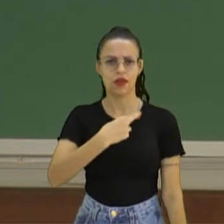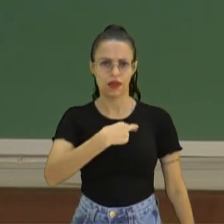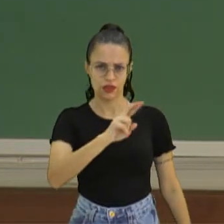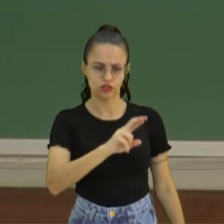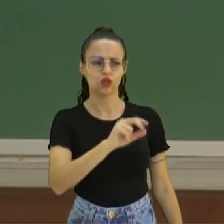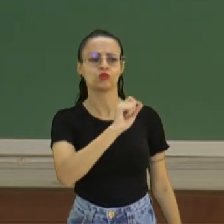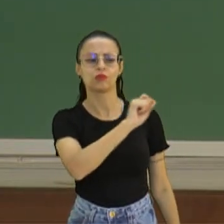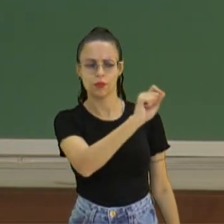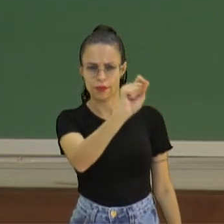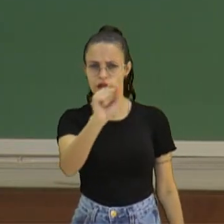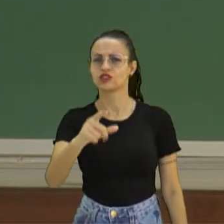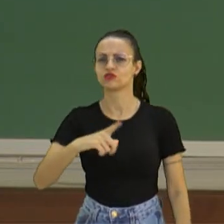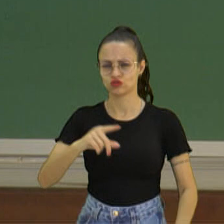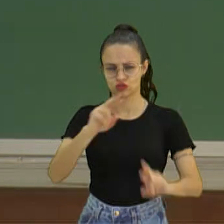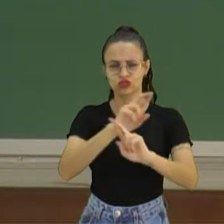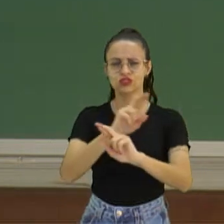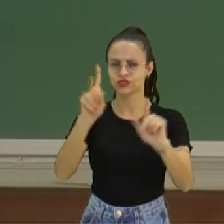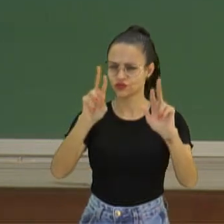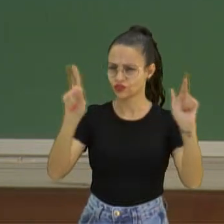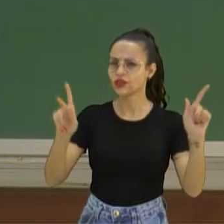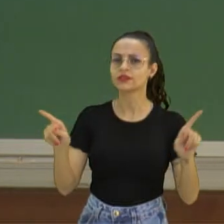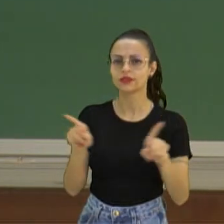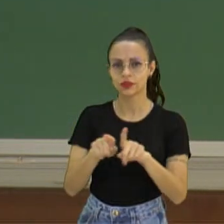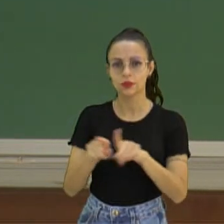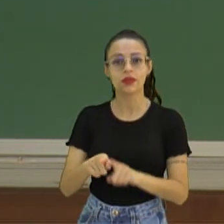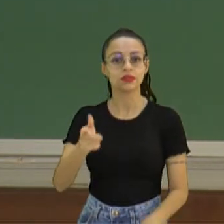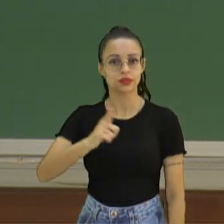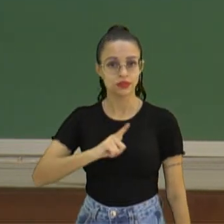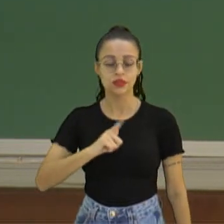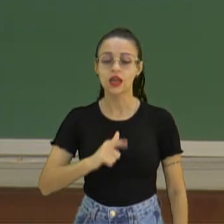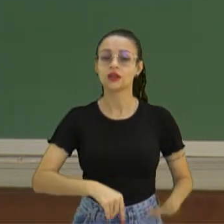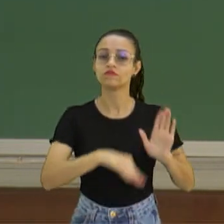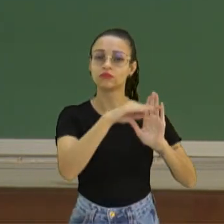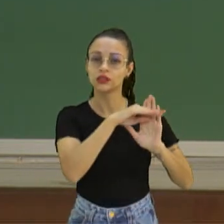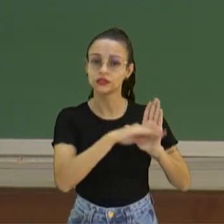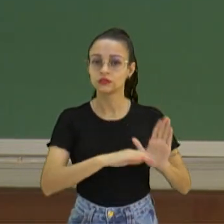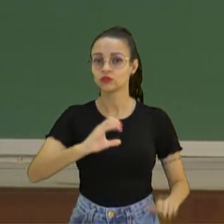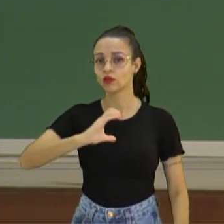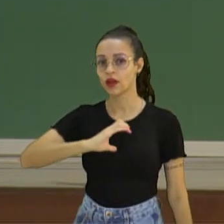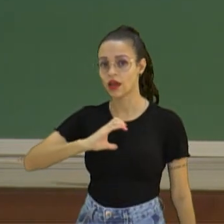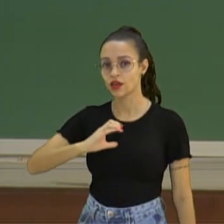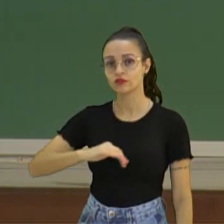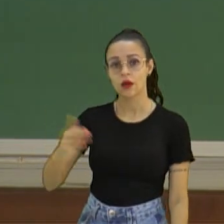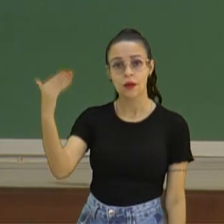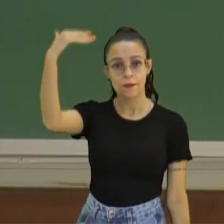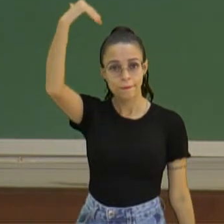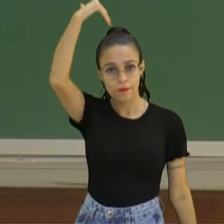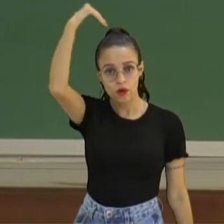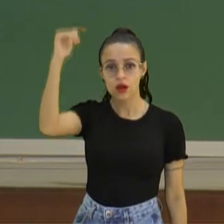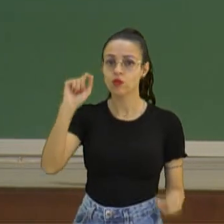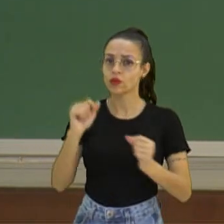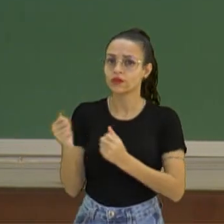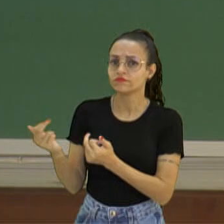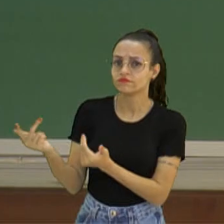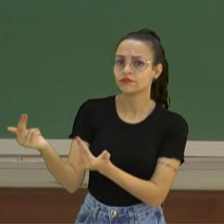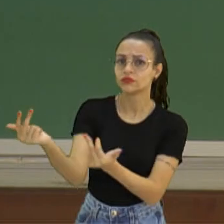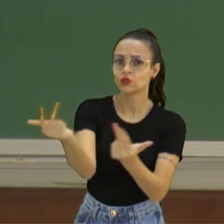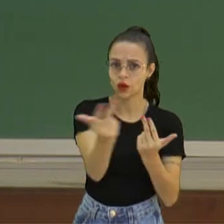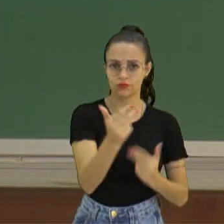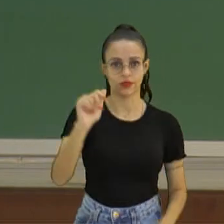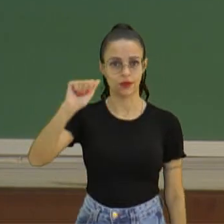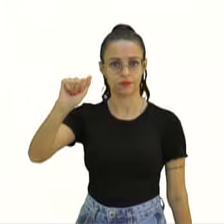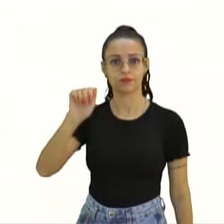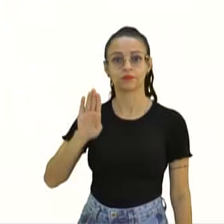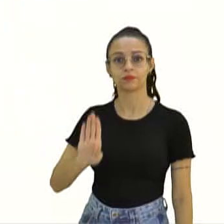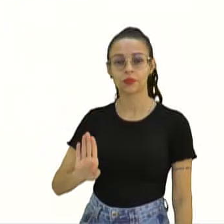diferenças aparentes elas também possuem princípios éticos e Morais que são comuns a todas letra